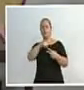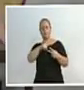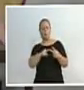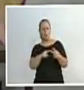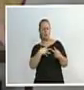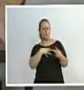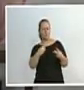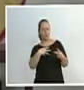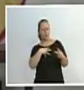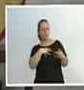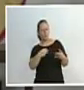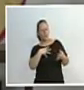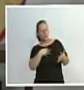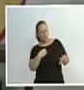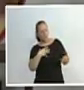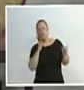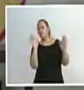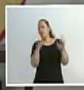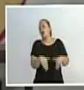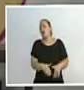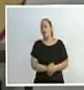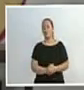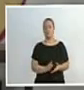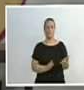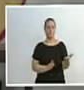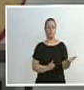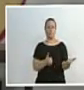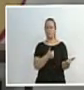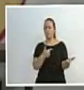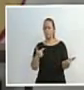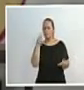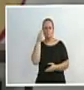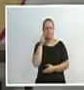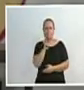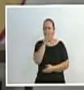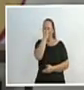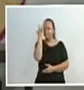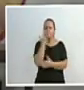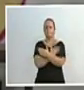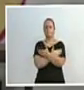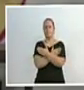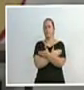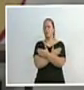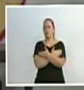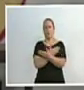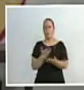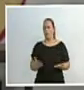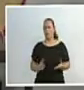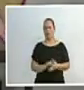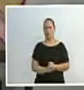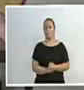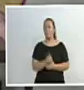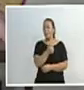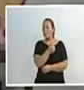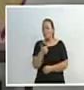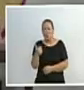também do desemprego. Então nós temos 12 milhões de desempregados, 12 milhões de esposas submetidas à crueldade